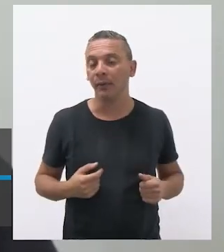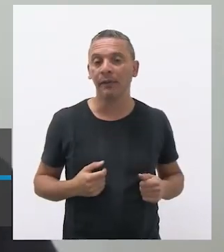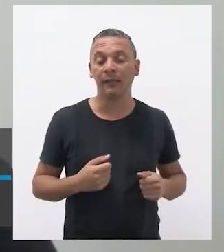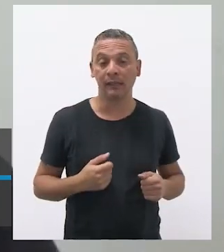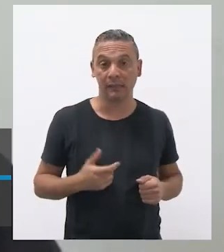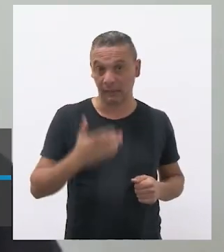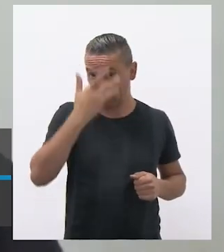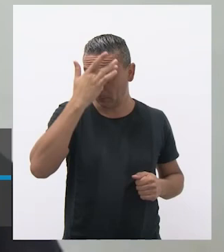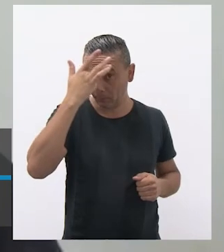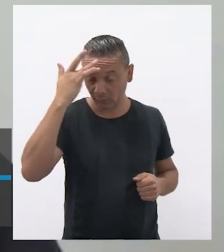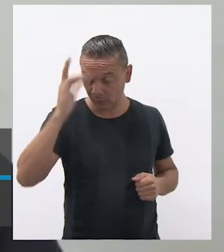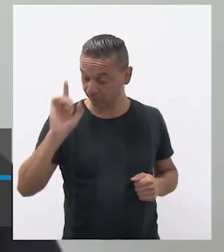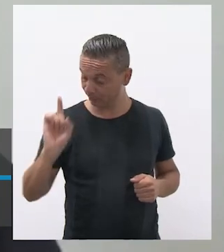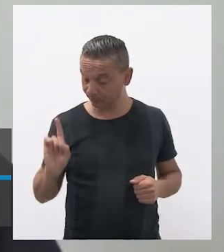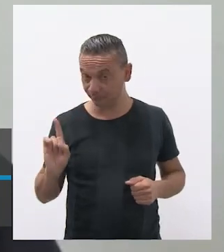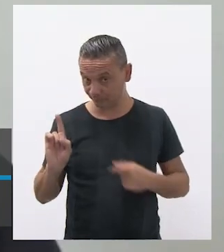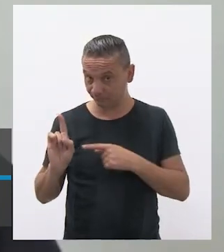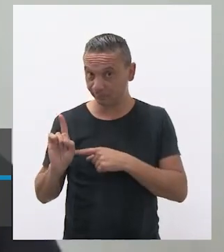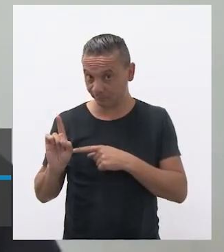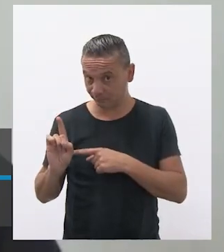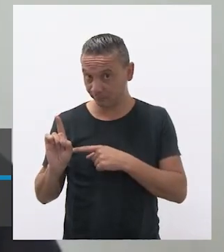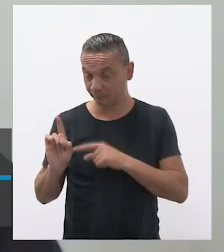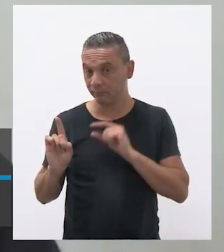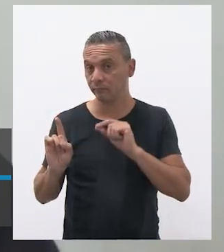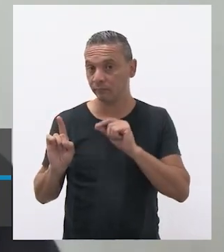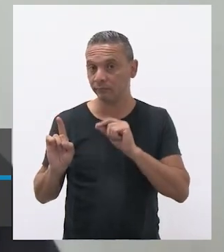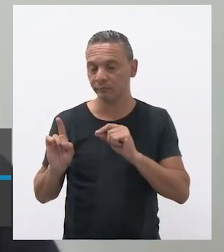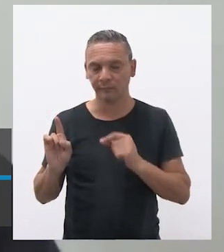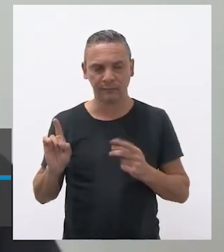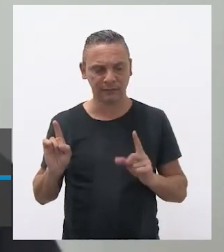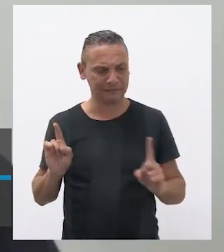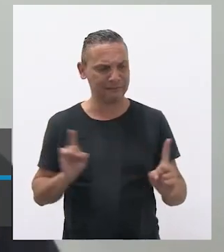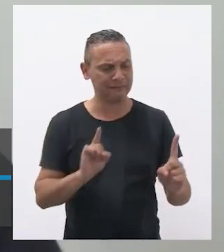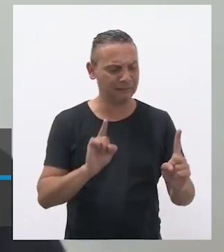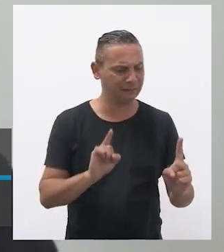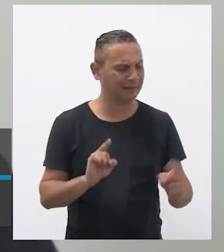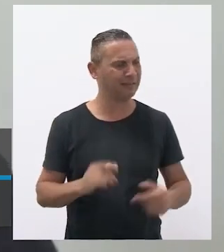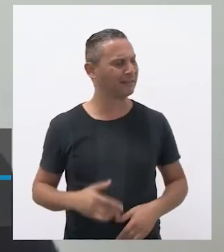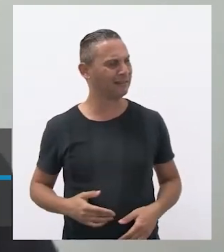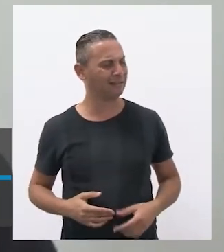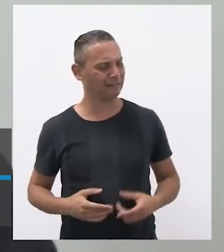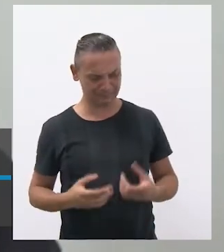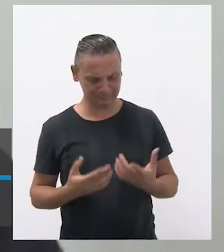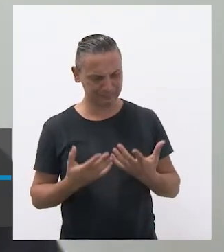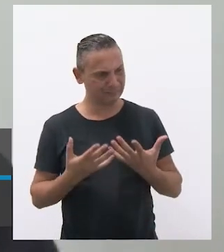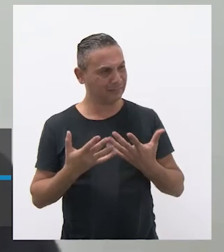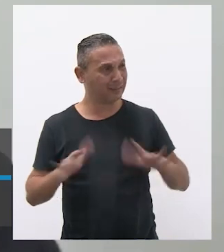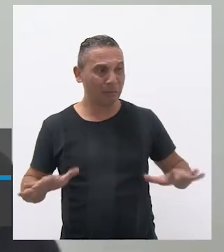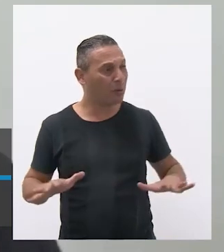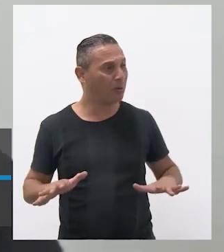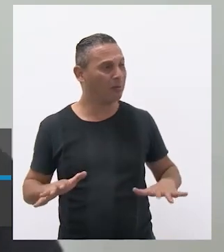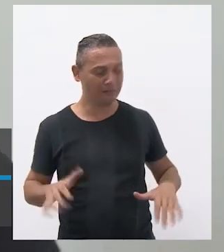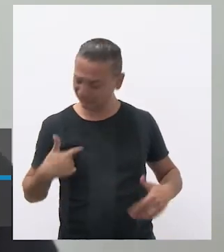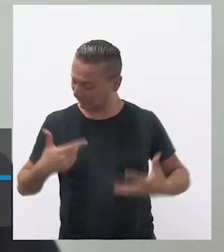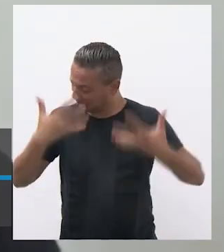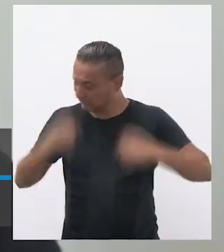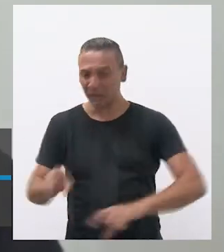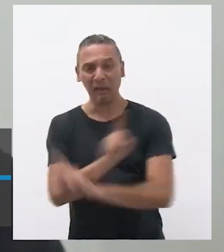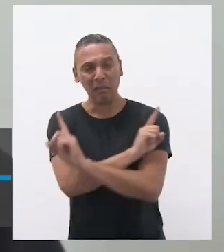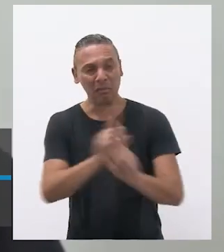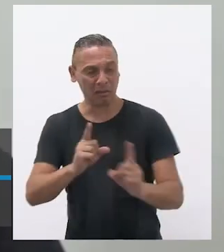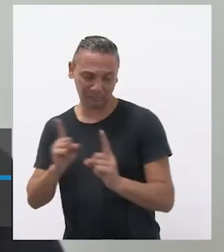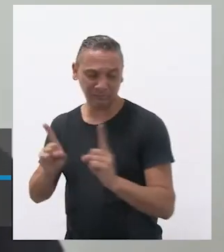do lar, né? Que apesar de ser um serviço difícil e meritório, é um serviço que não é remunerado, é um